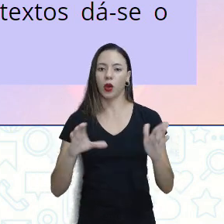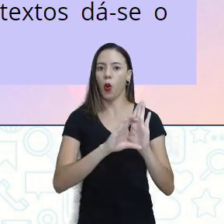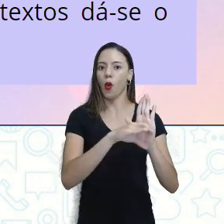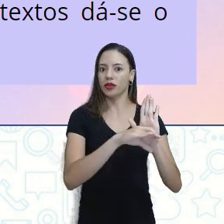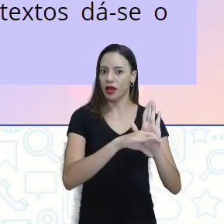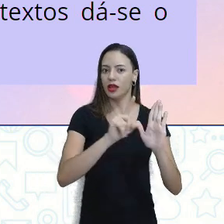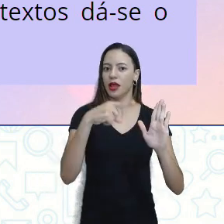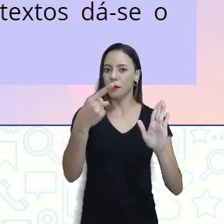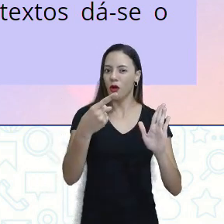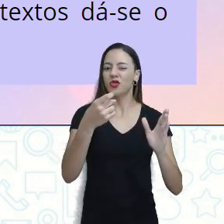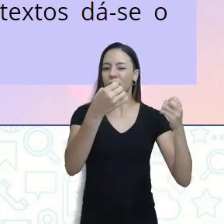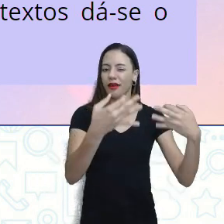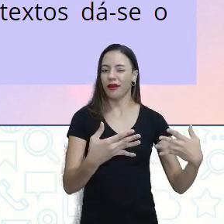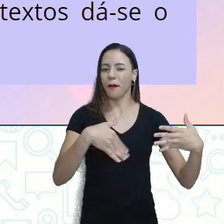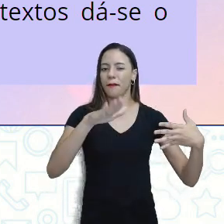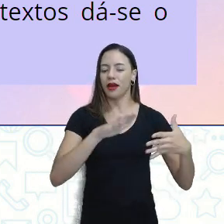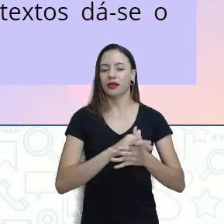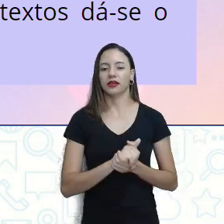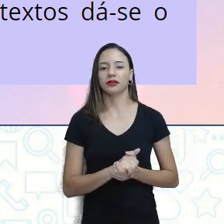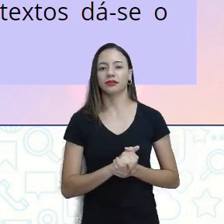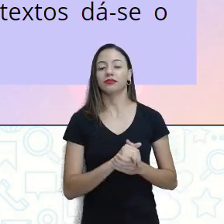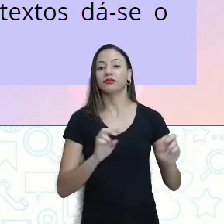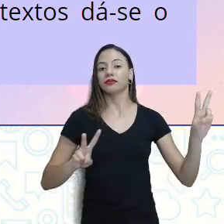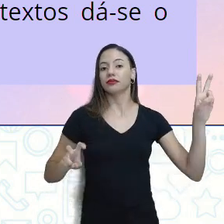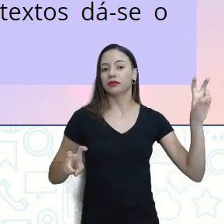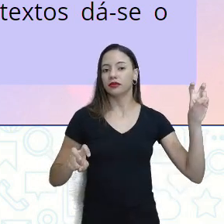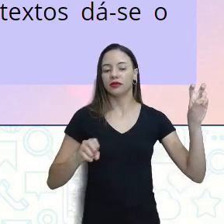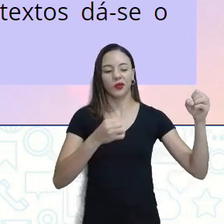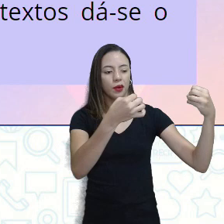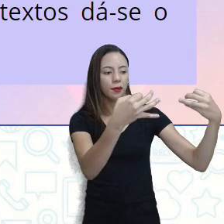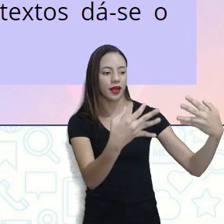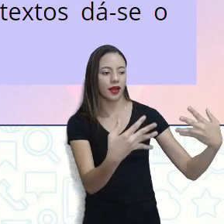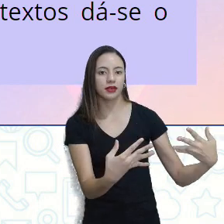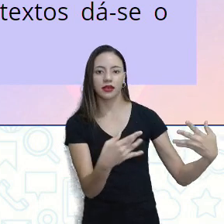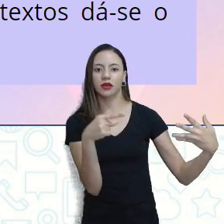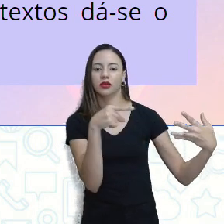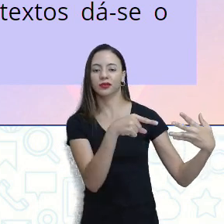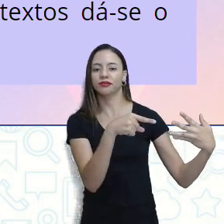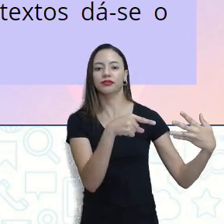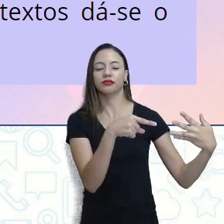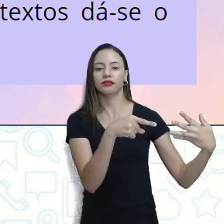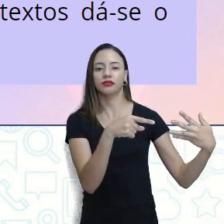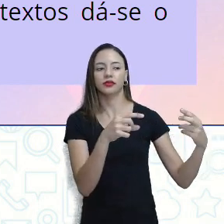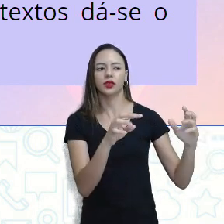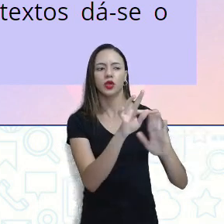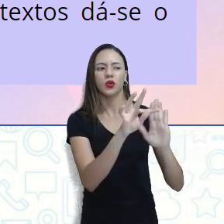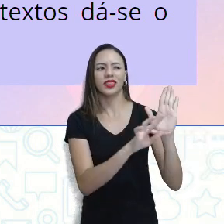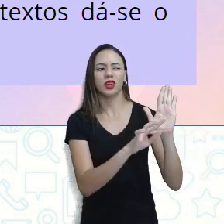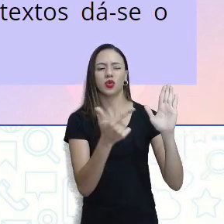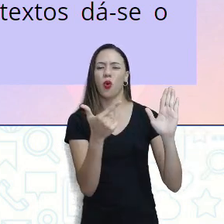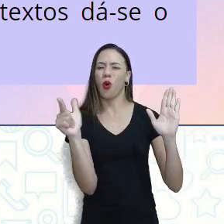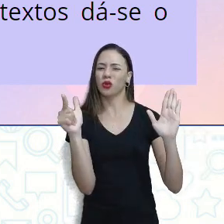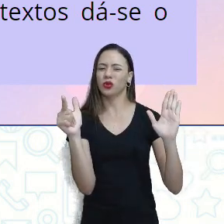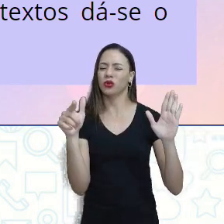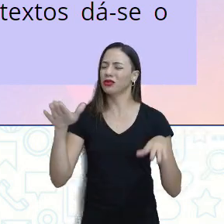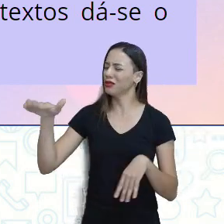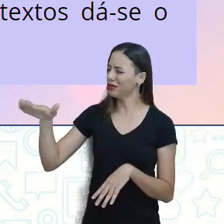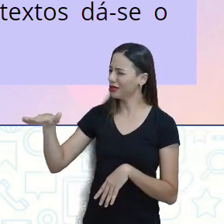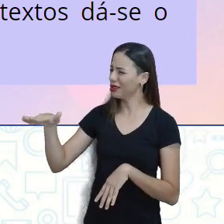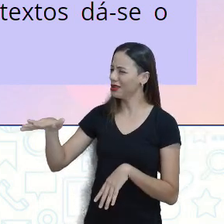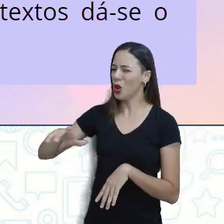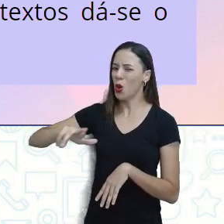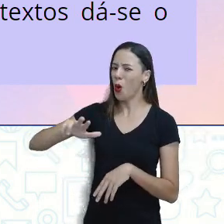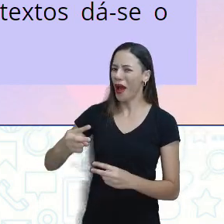depois. Trata-se da transcrição de parte de um texto alheio. Aí vocês podem dizer, tá, mas não é igual a